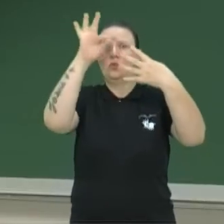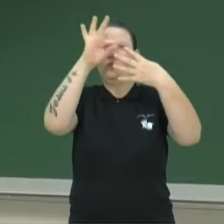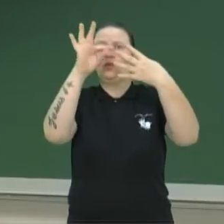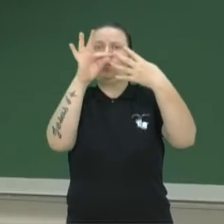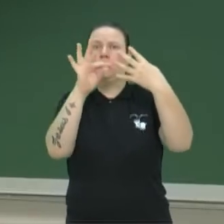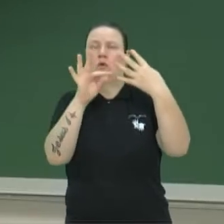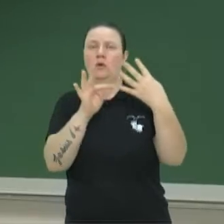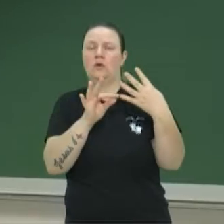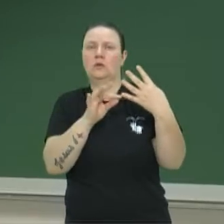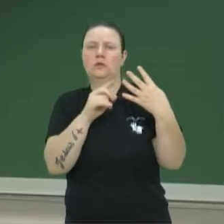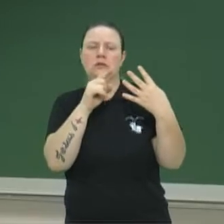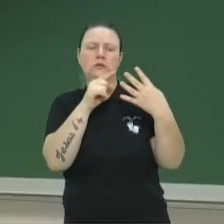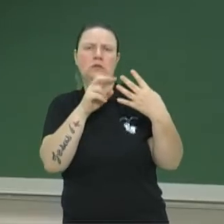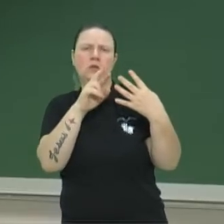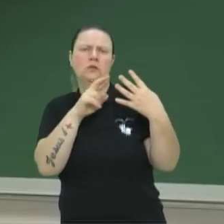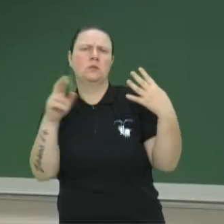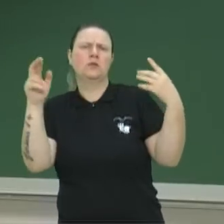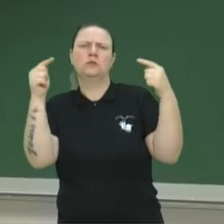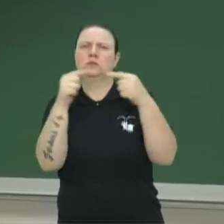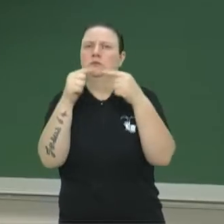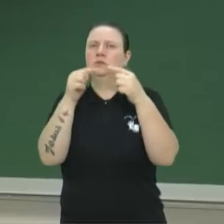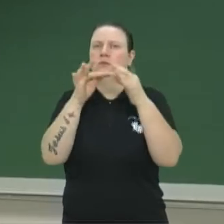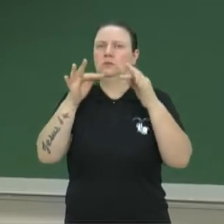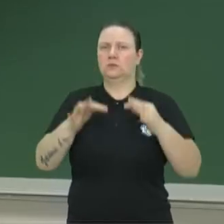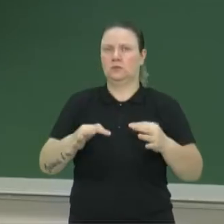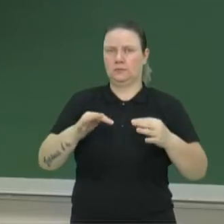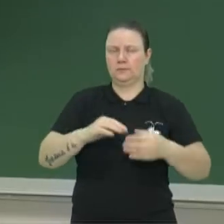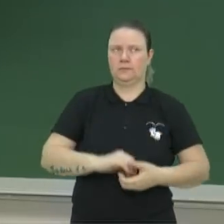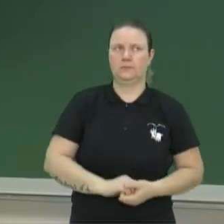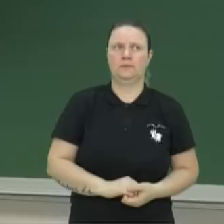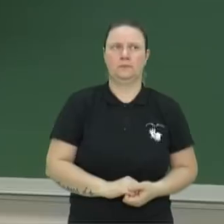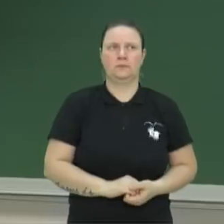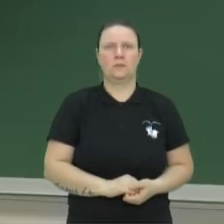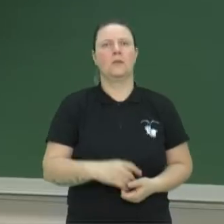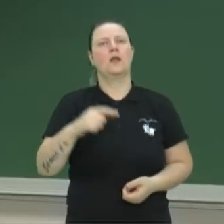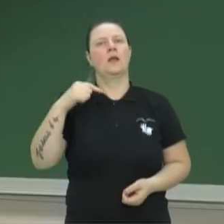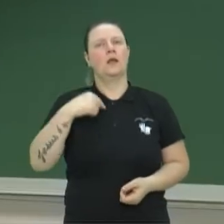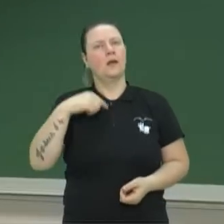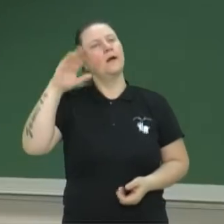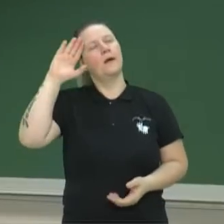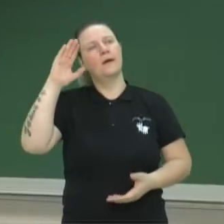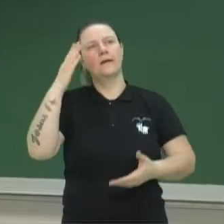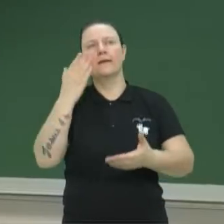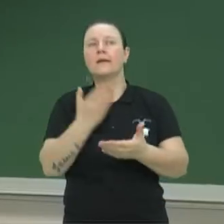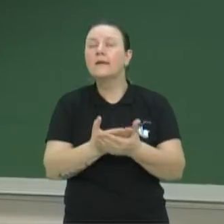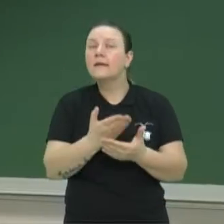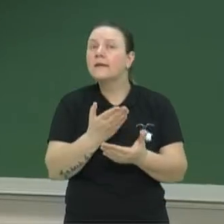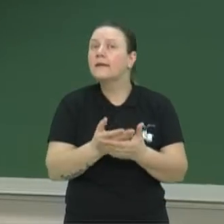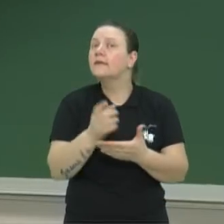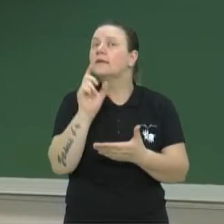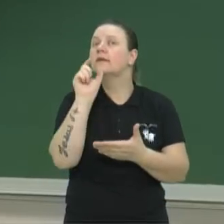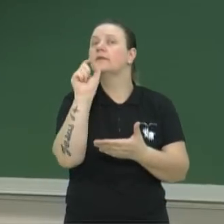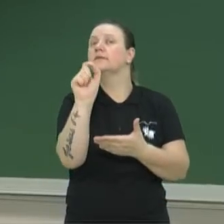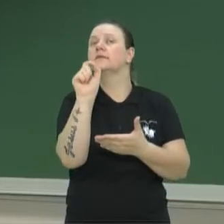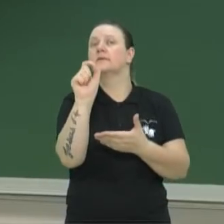aqui contempla o que é hiato? Eu acho que é a alternativa